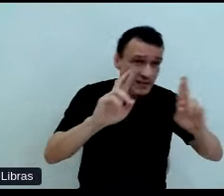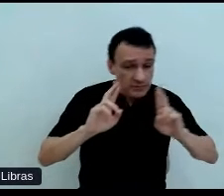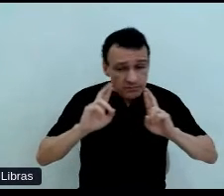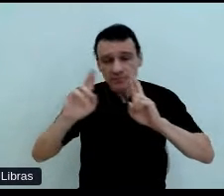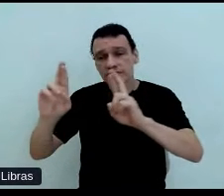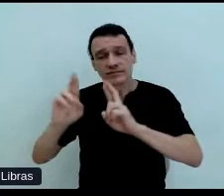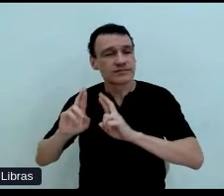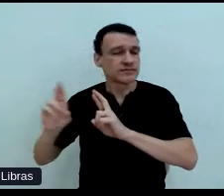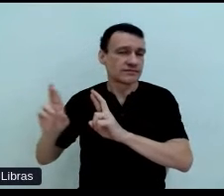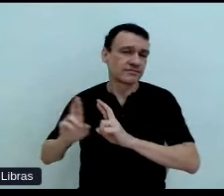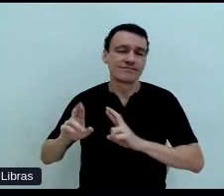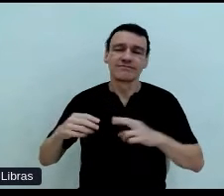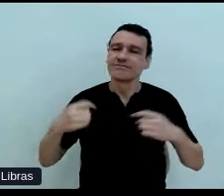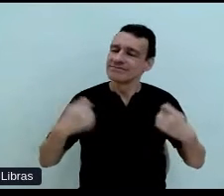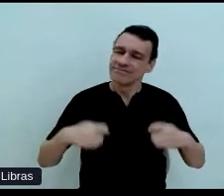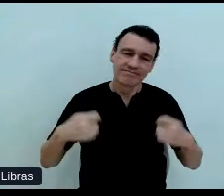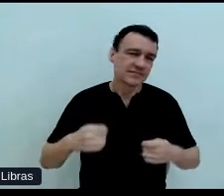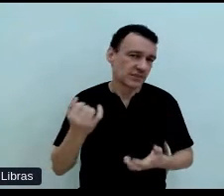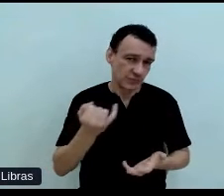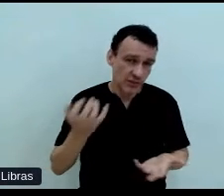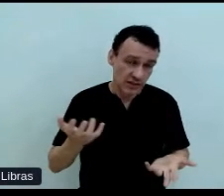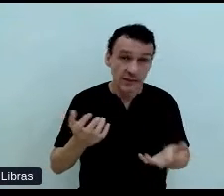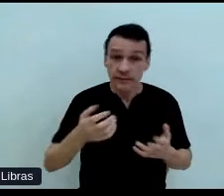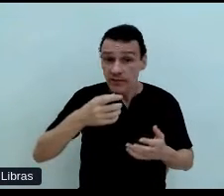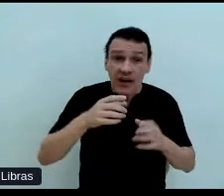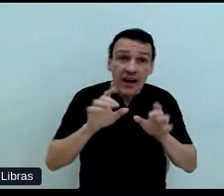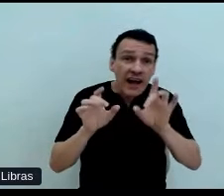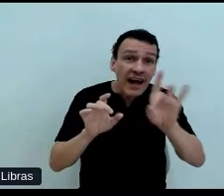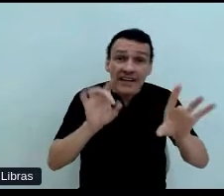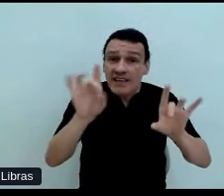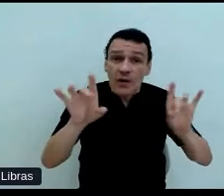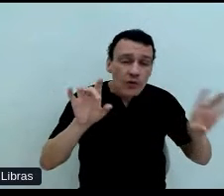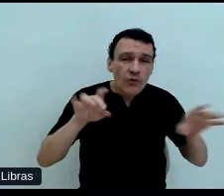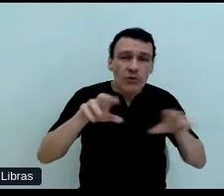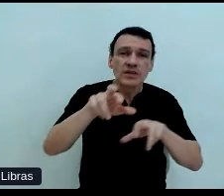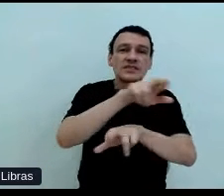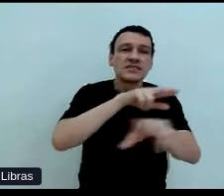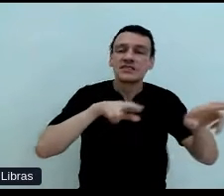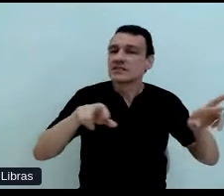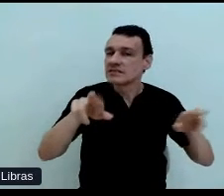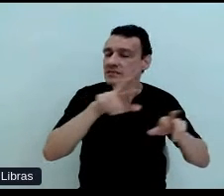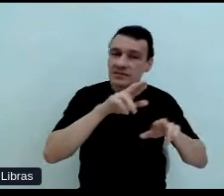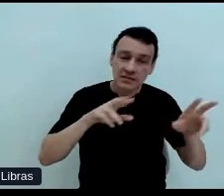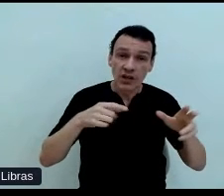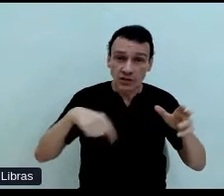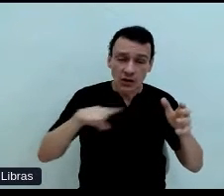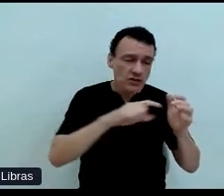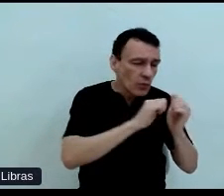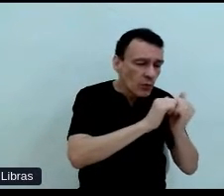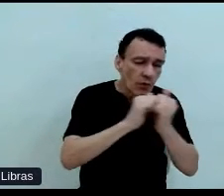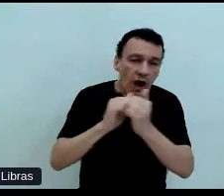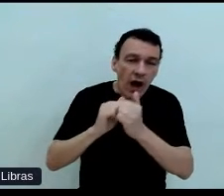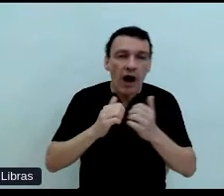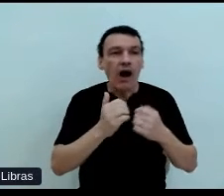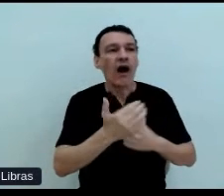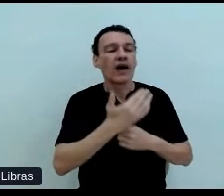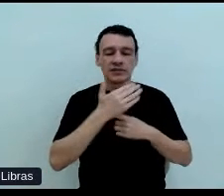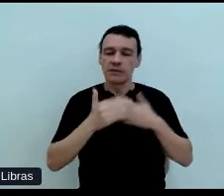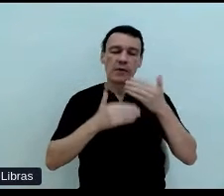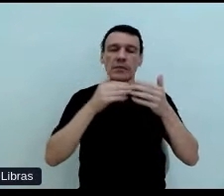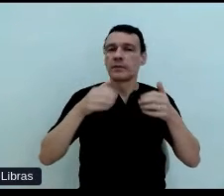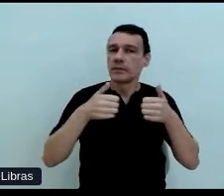essas diferenças, isso nos enriquece. Isso traz realmente uma riqueza enorme de contribuições,